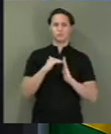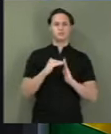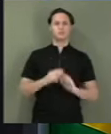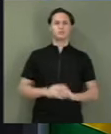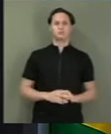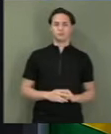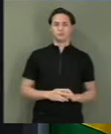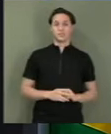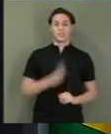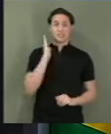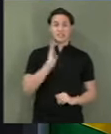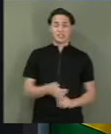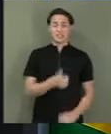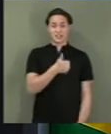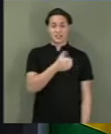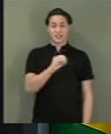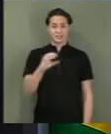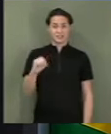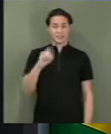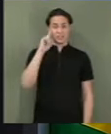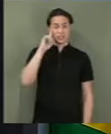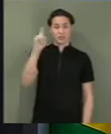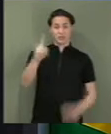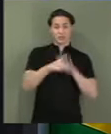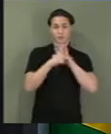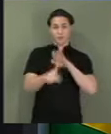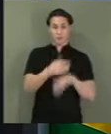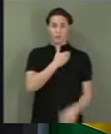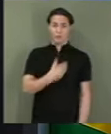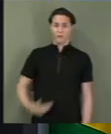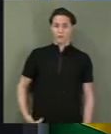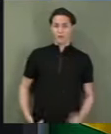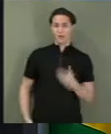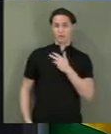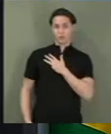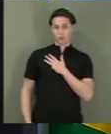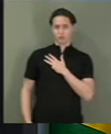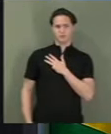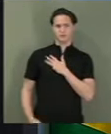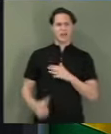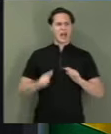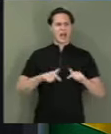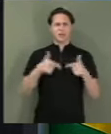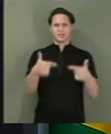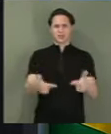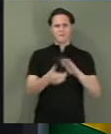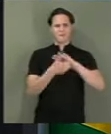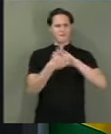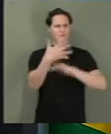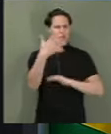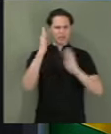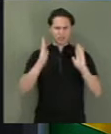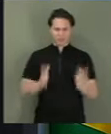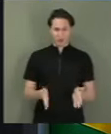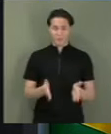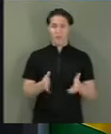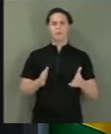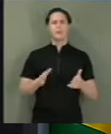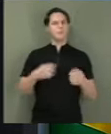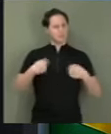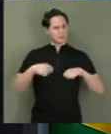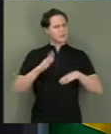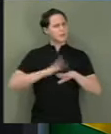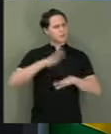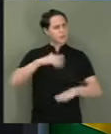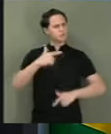100 dias do governo Lula muitas ações foram feitas claro que temos que fazer muito mais